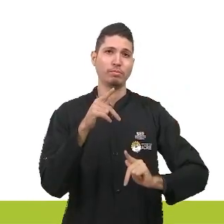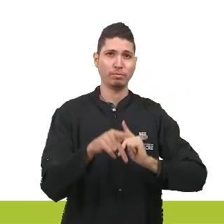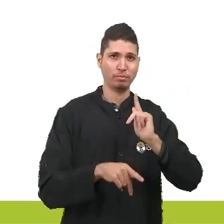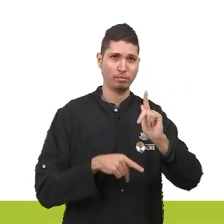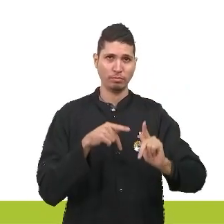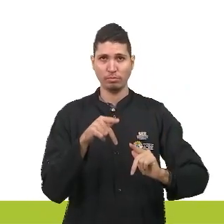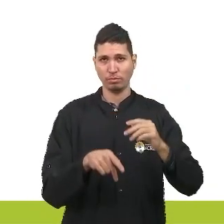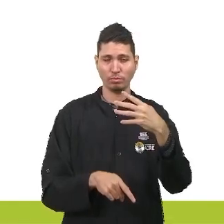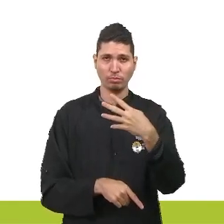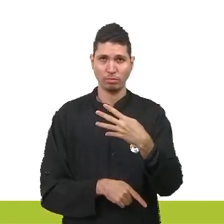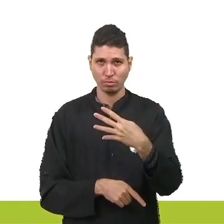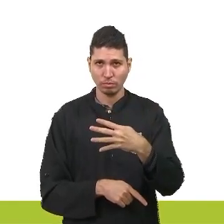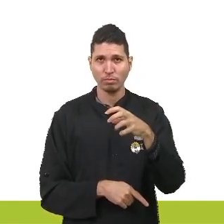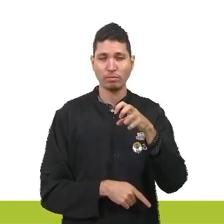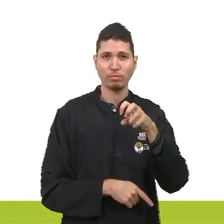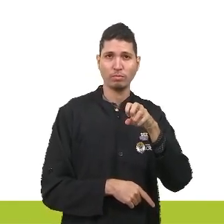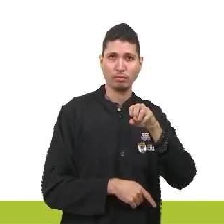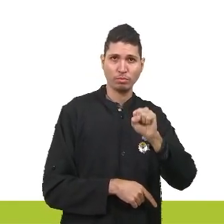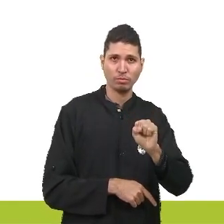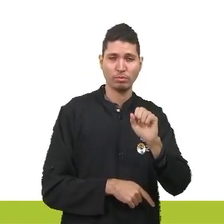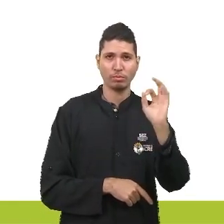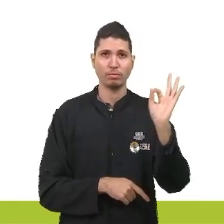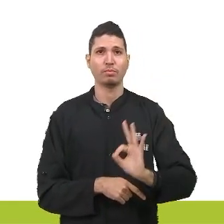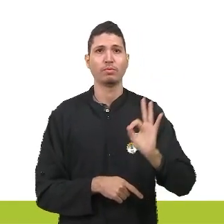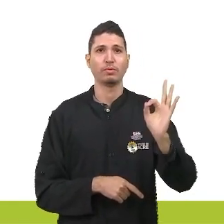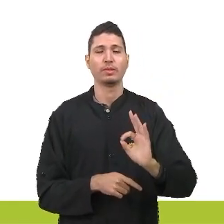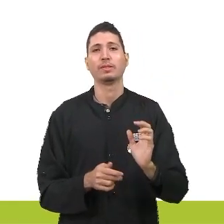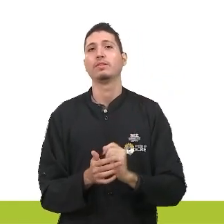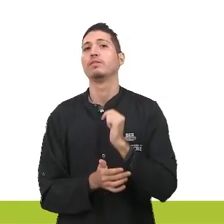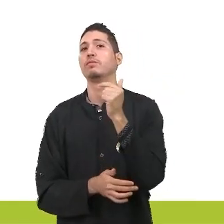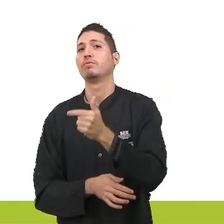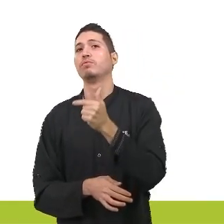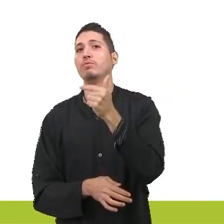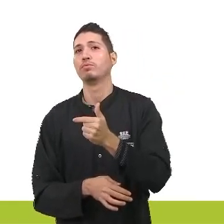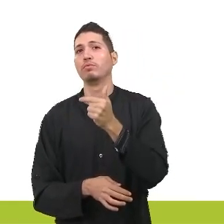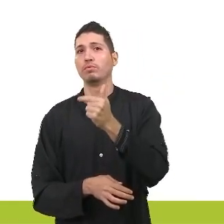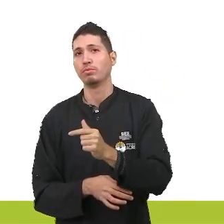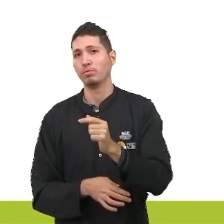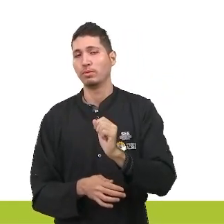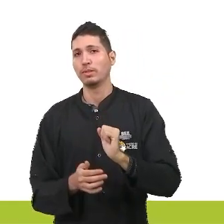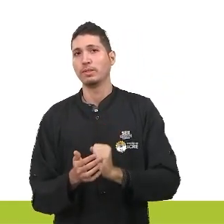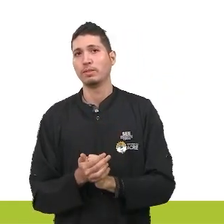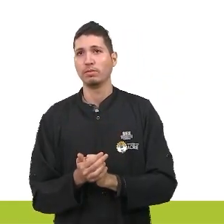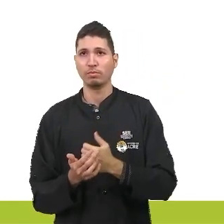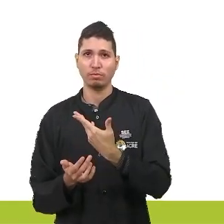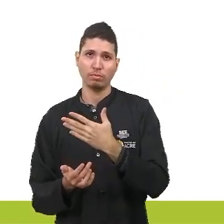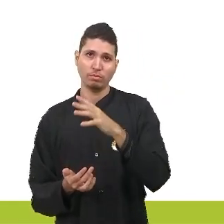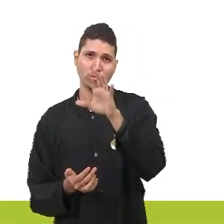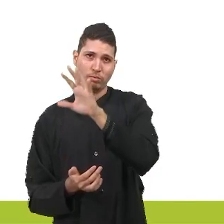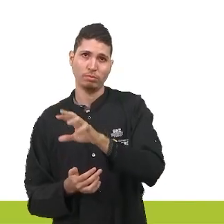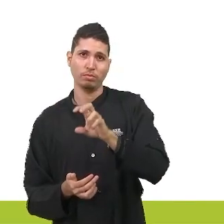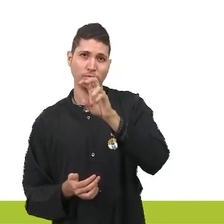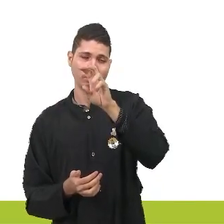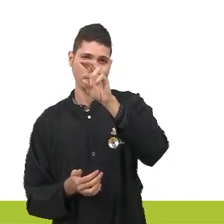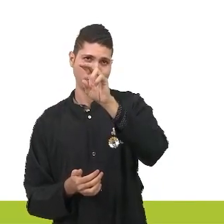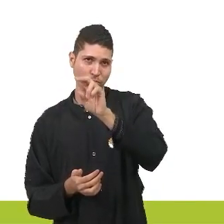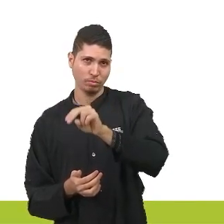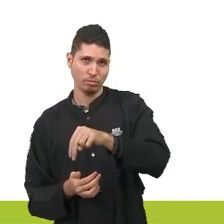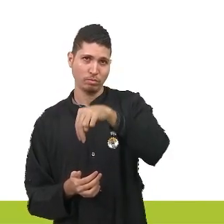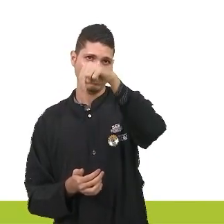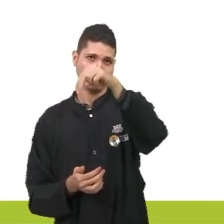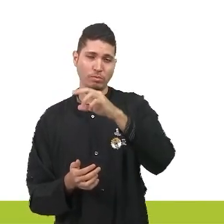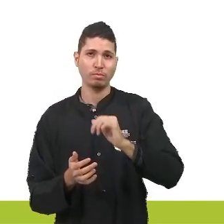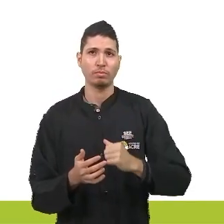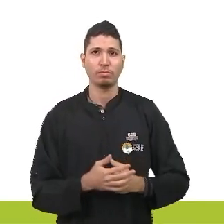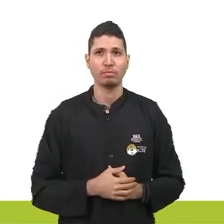da população brasileira. Nós temos ali o Nordeste em segundo lugar, com 26,9%, o Sul em terceiro,